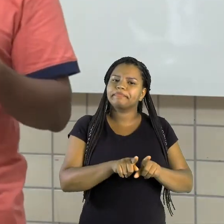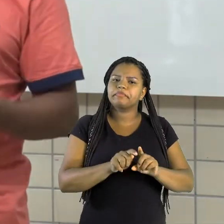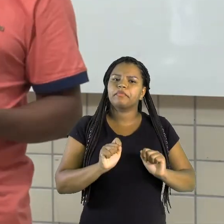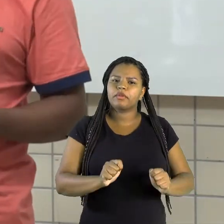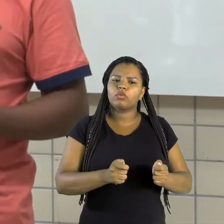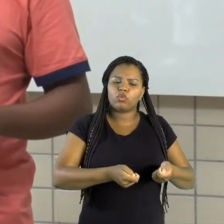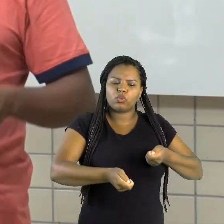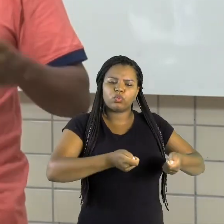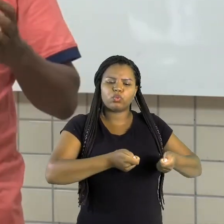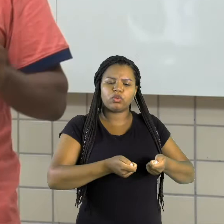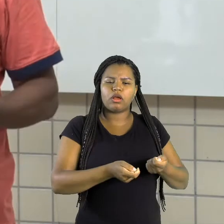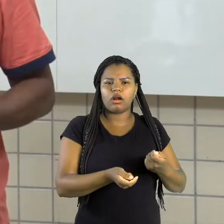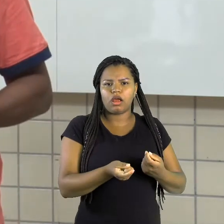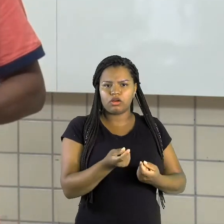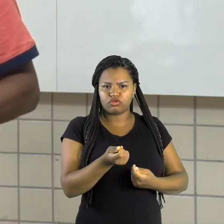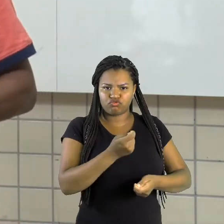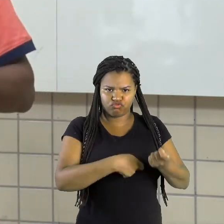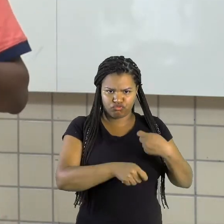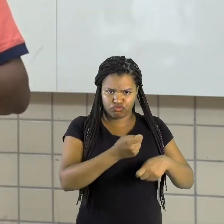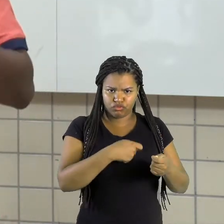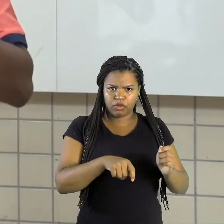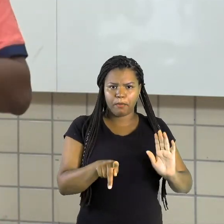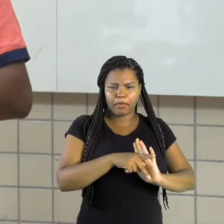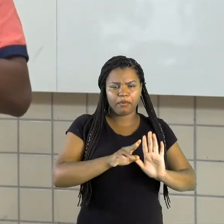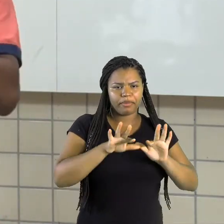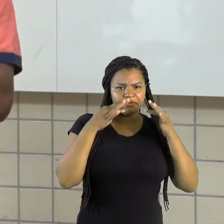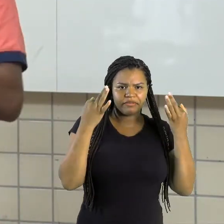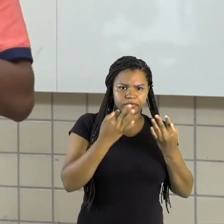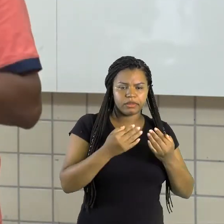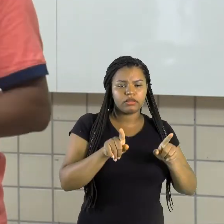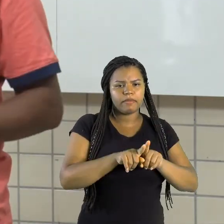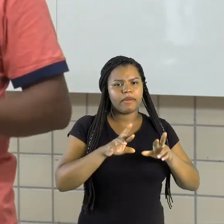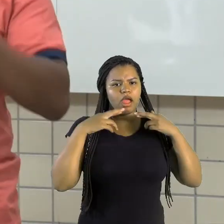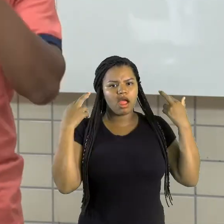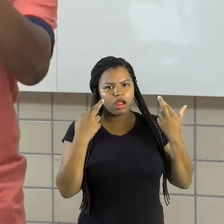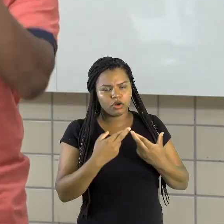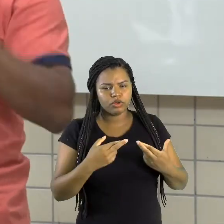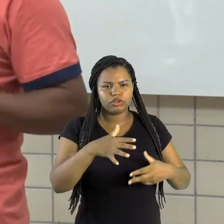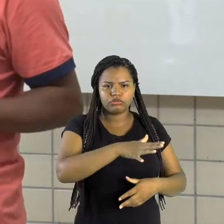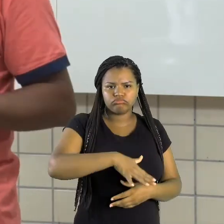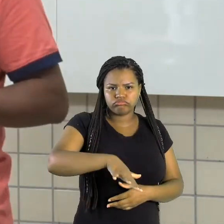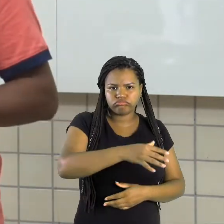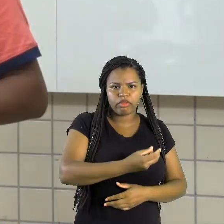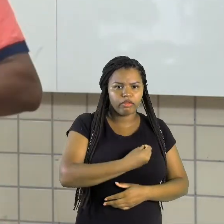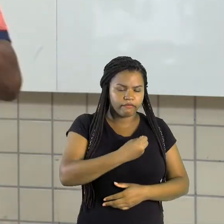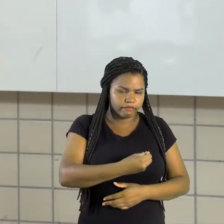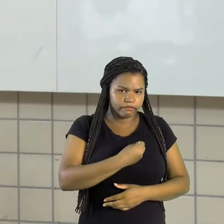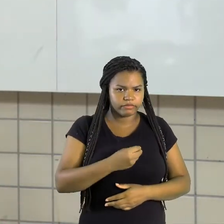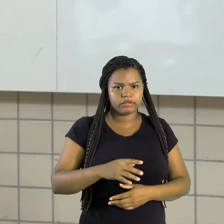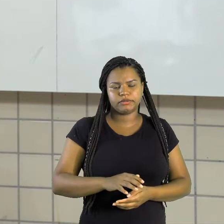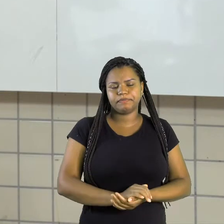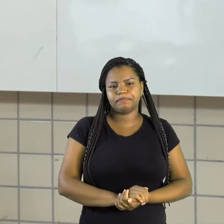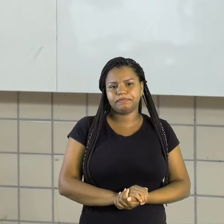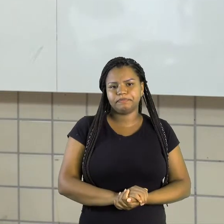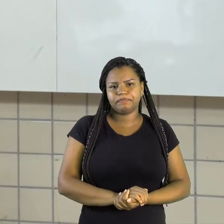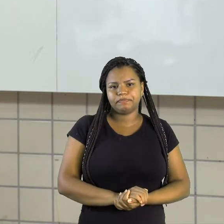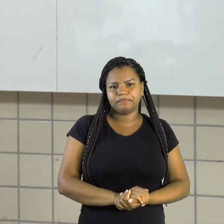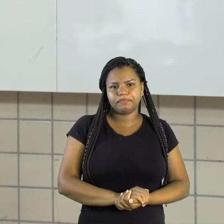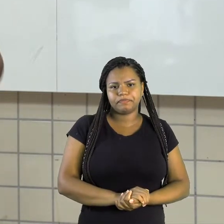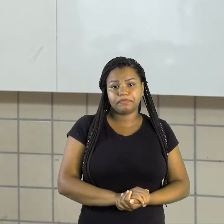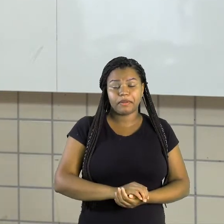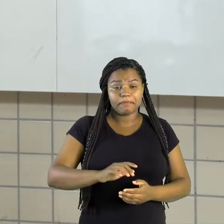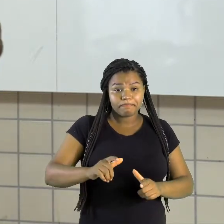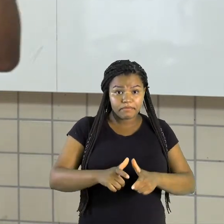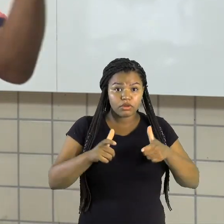finanças domésticas e participar de reuniões ligadas à vida pública espartana. Por um motivo: a maioria dos homens